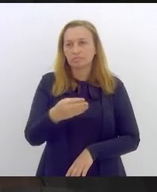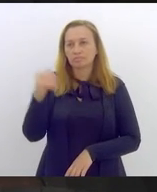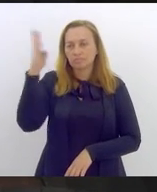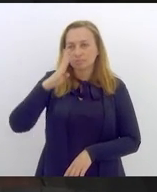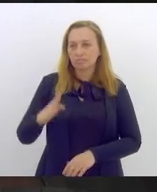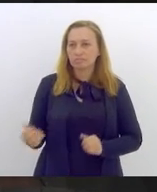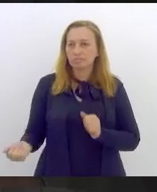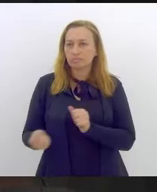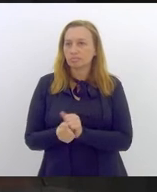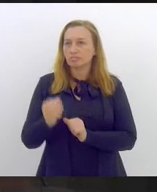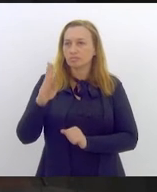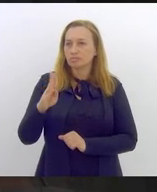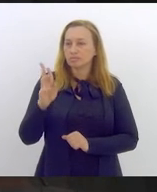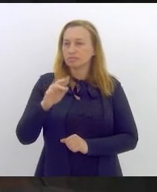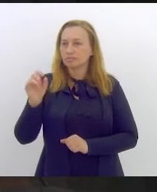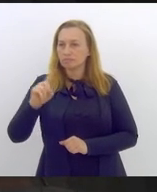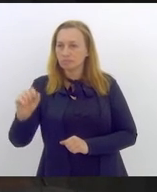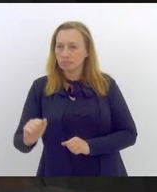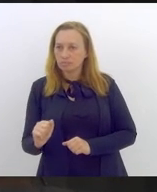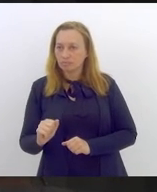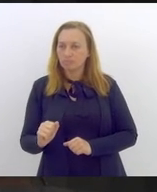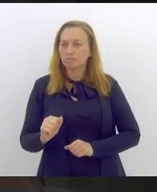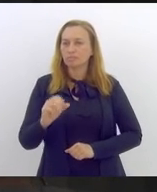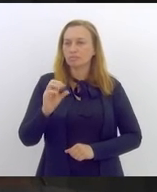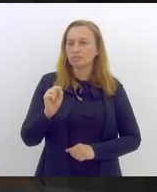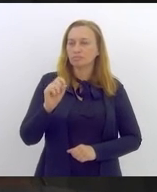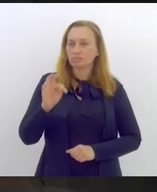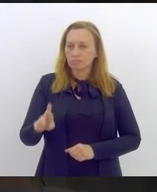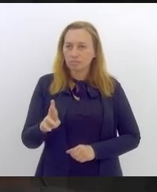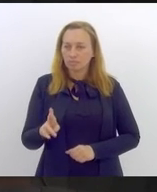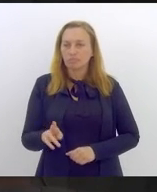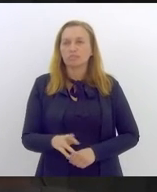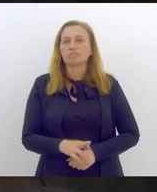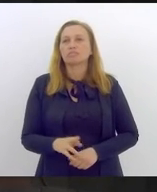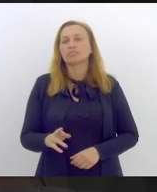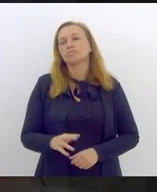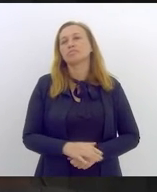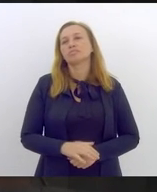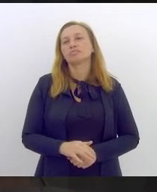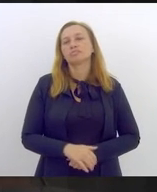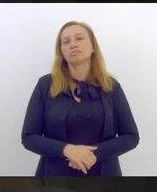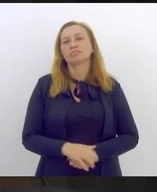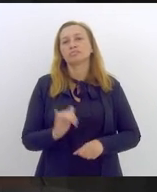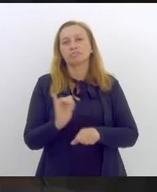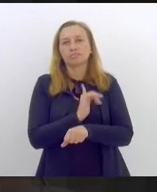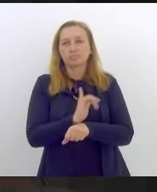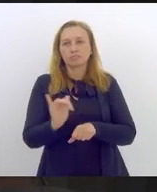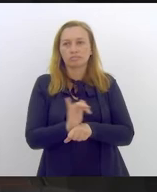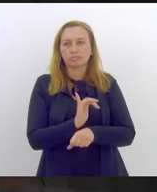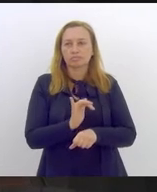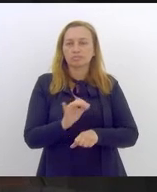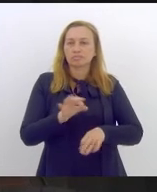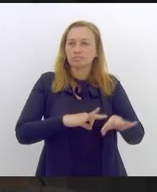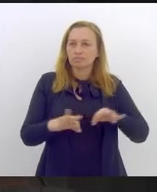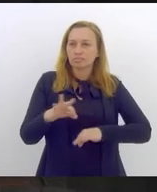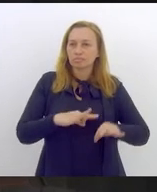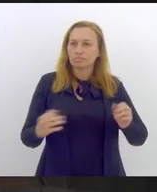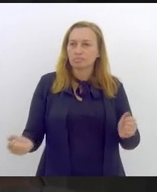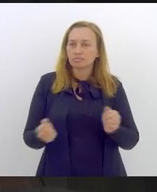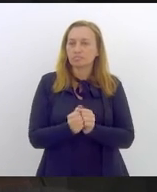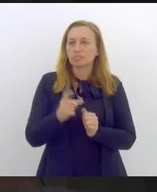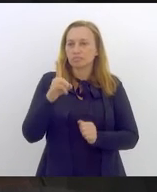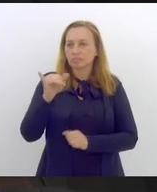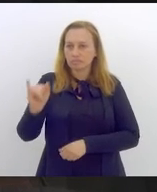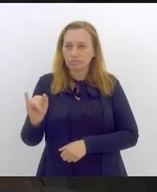Brizola e ao lado de Oscar Niemeyer como grande de idealizador arquitetônico do projeto lideraram claro que é o lado de